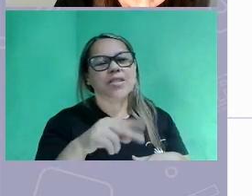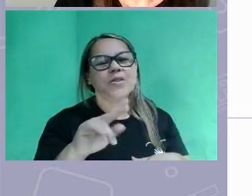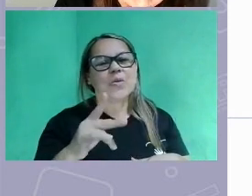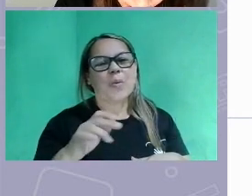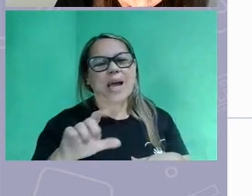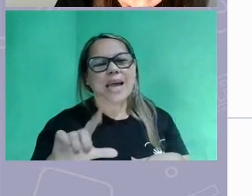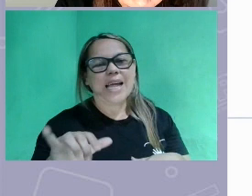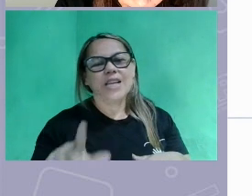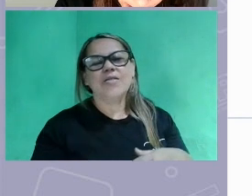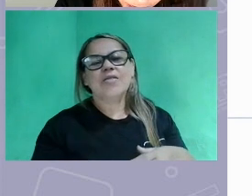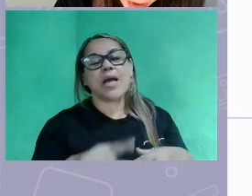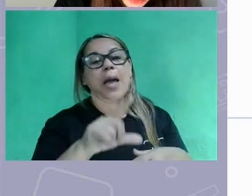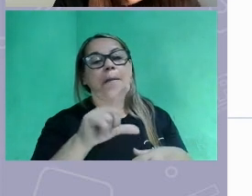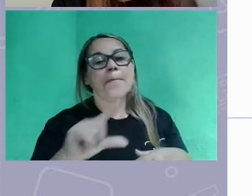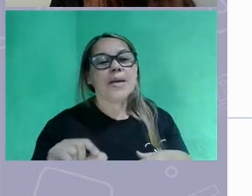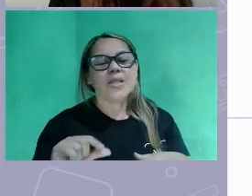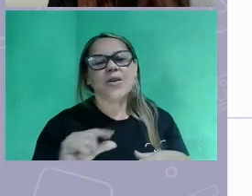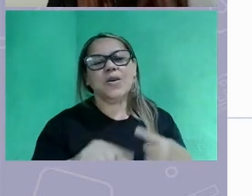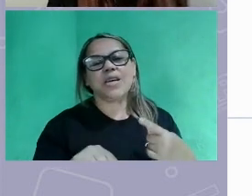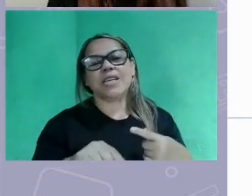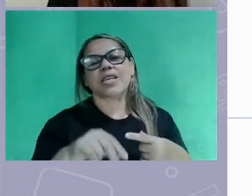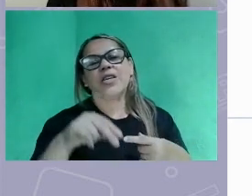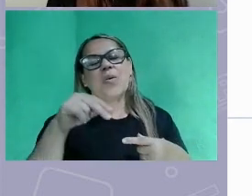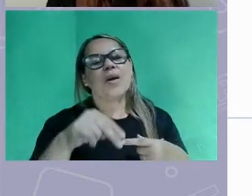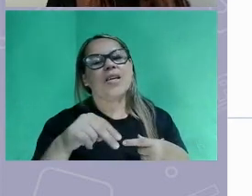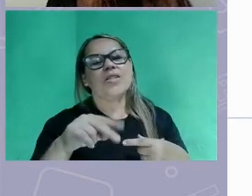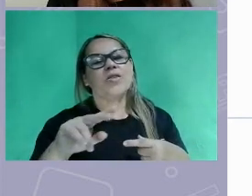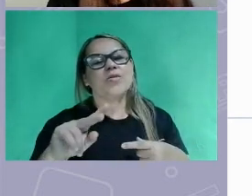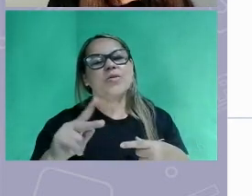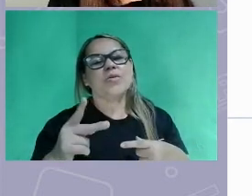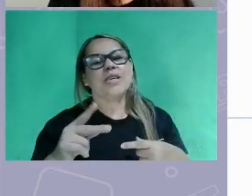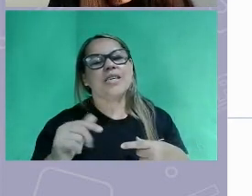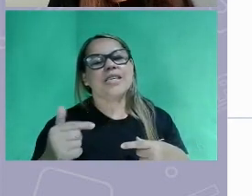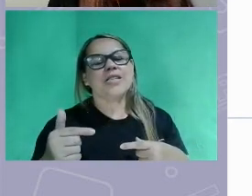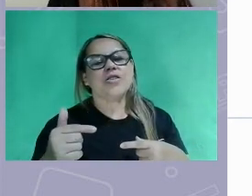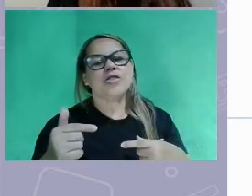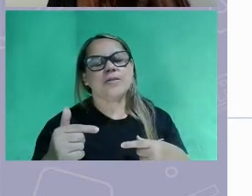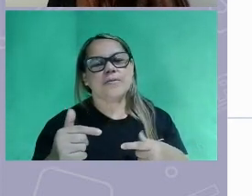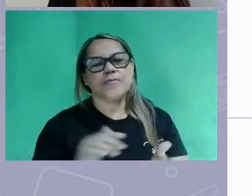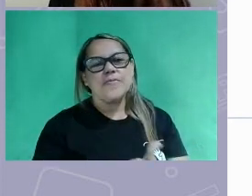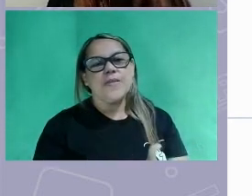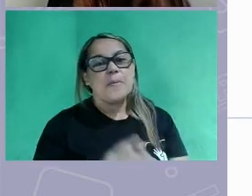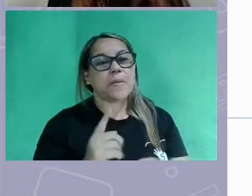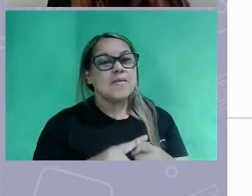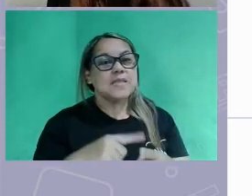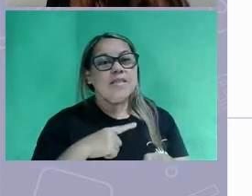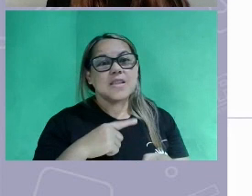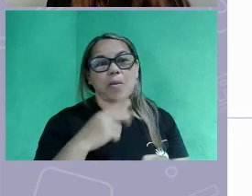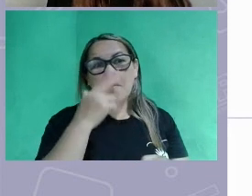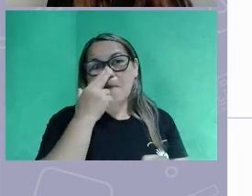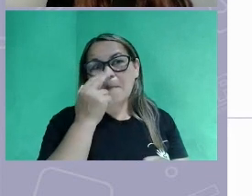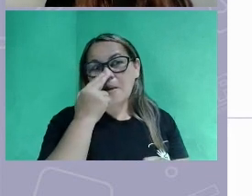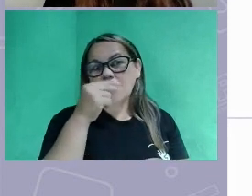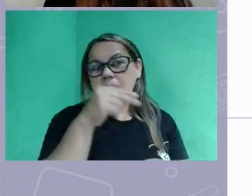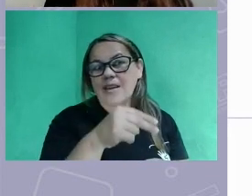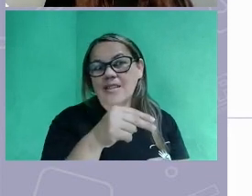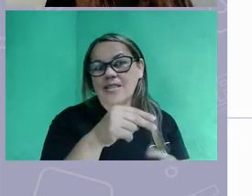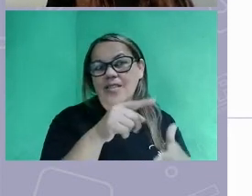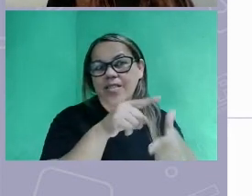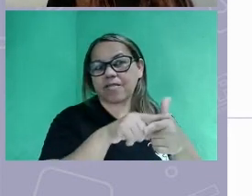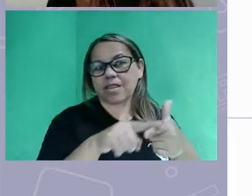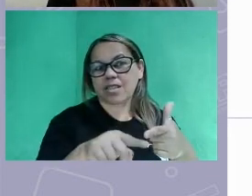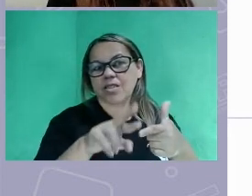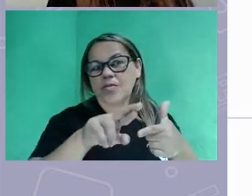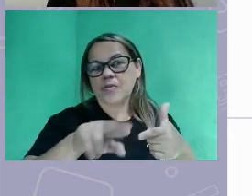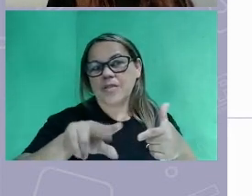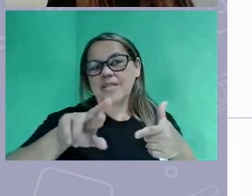que o n do hidrogênio porque você tem o mesmo m dividido por números diferentes m dividido